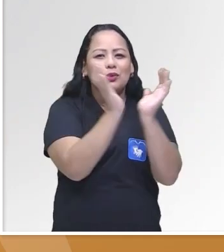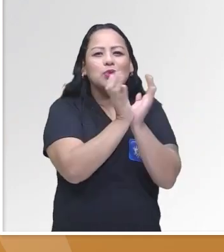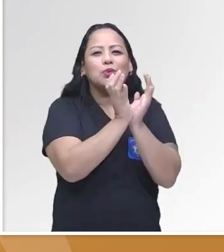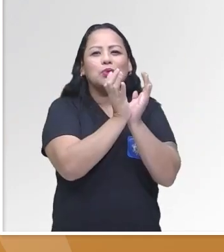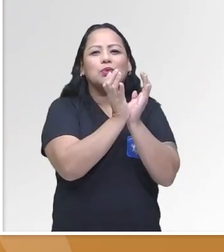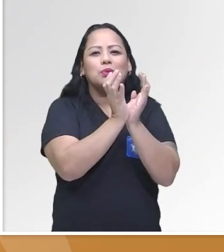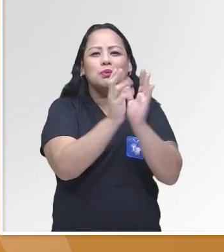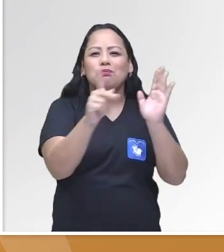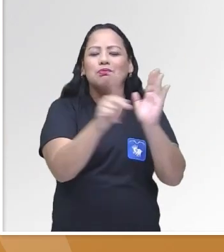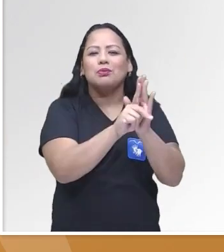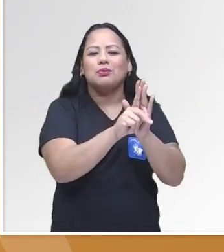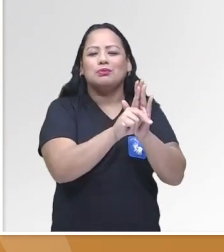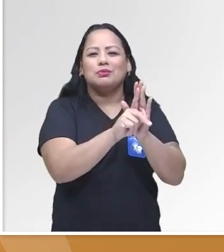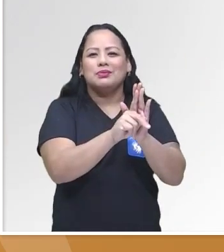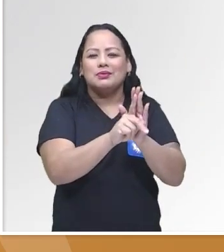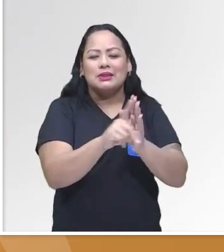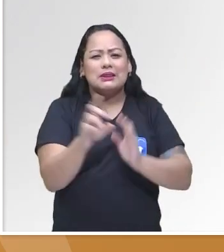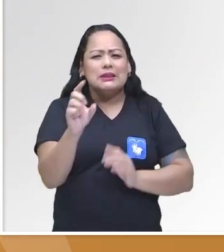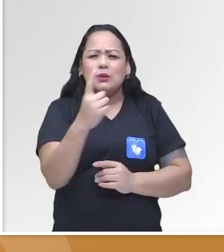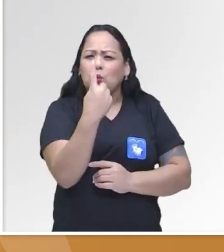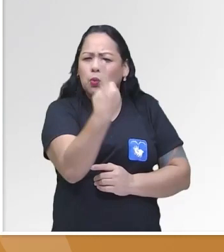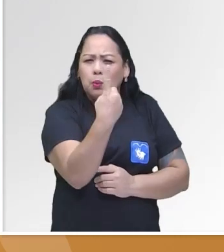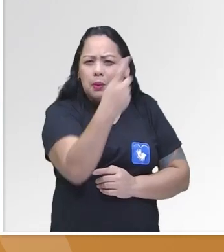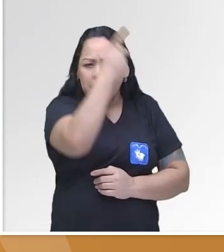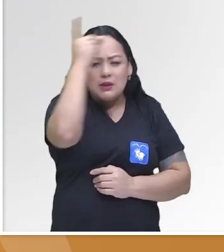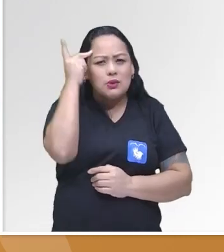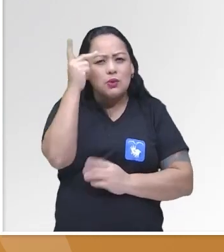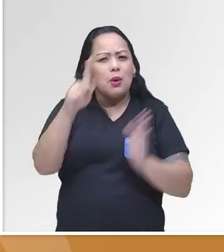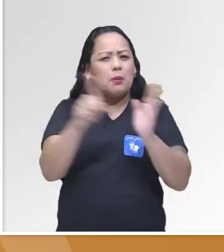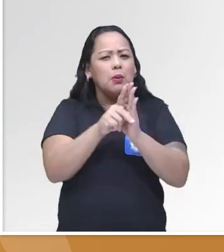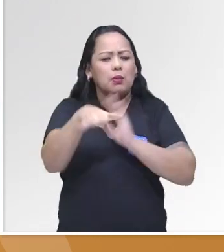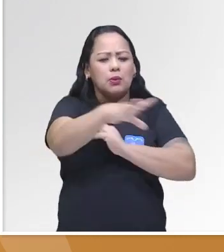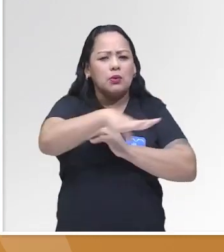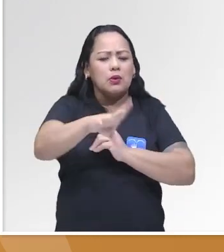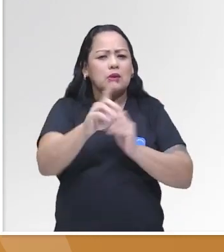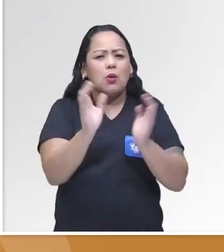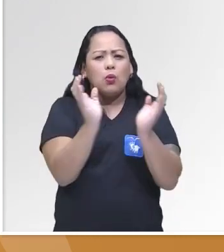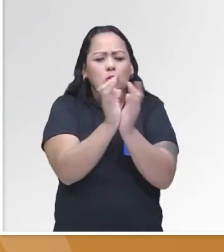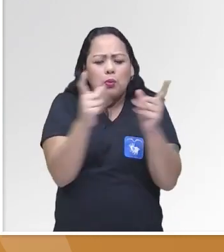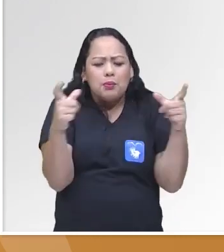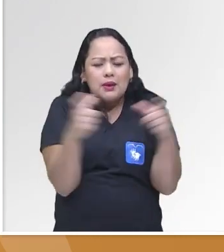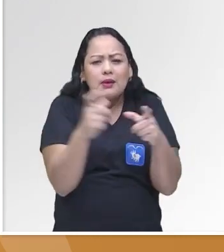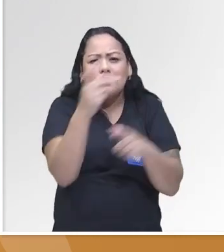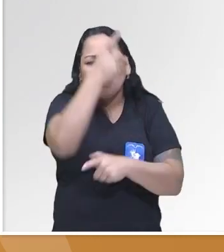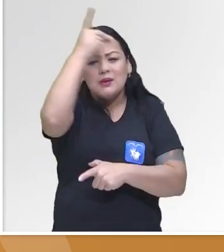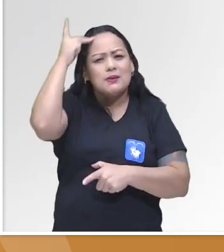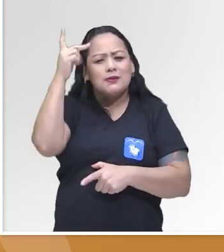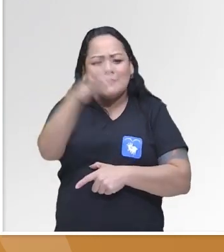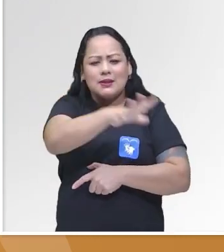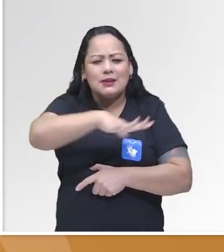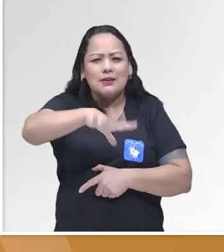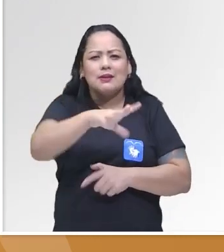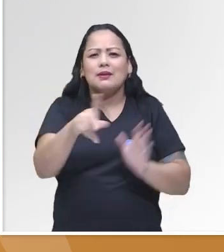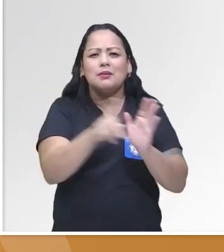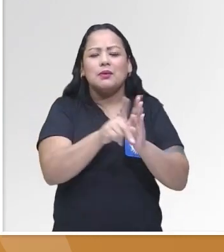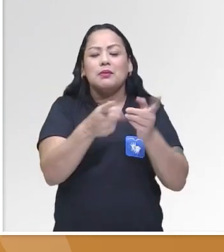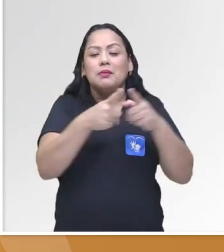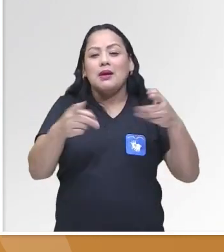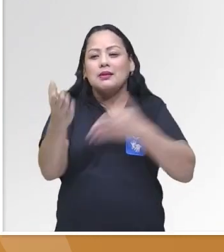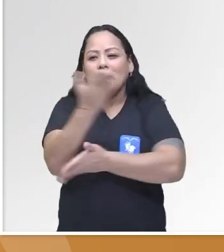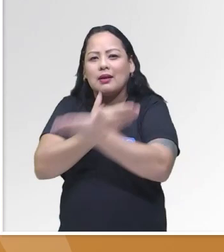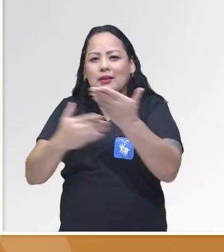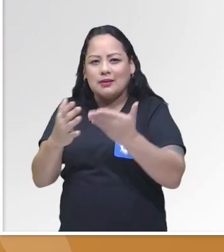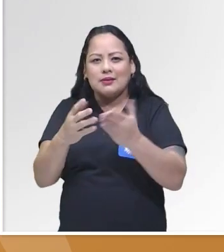só. Não pertence a uma pessoa ou a um grupo pequeno de pessoas. A relação entre o indígena